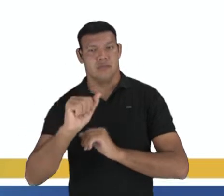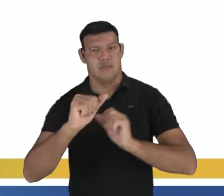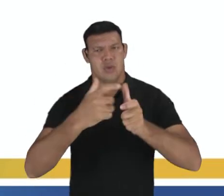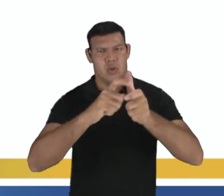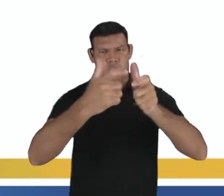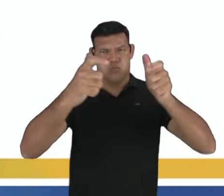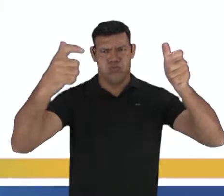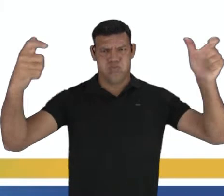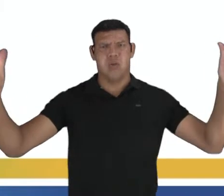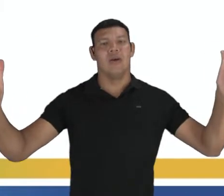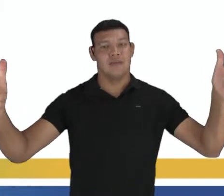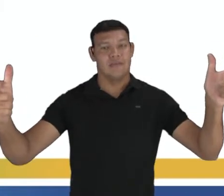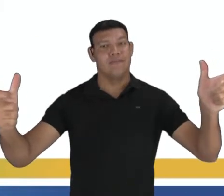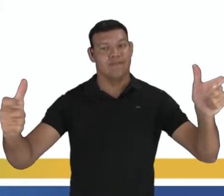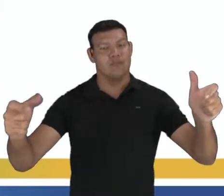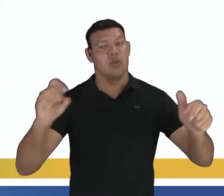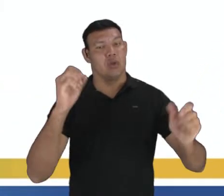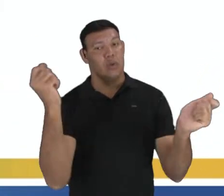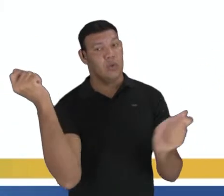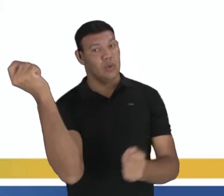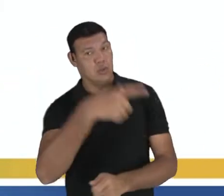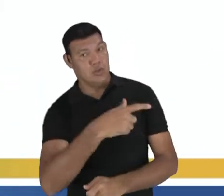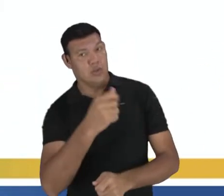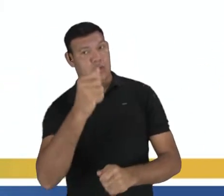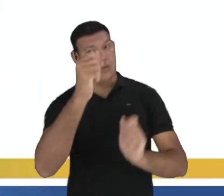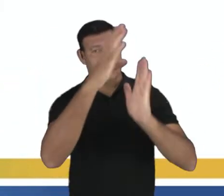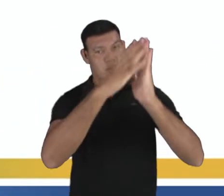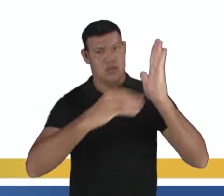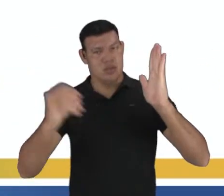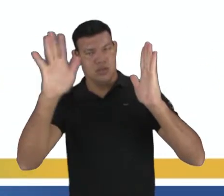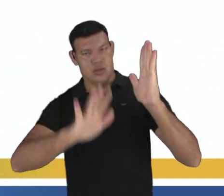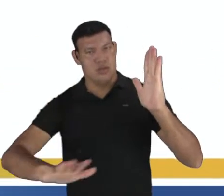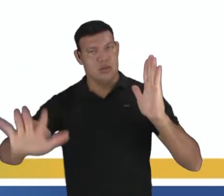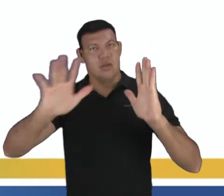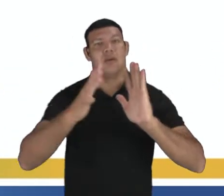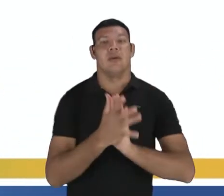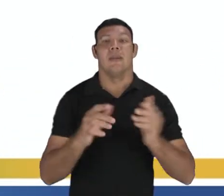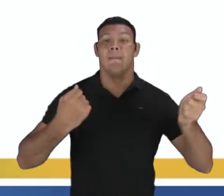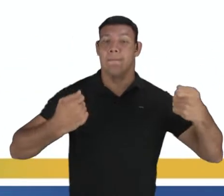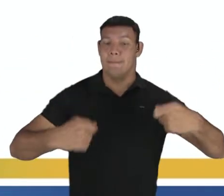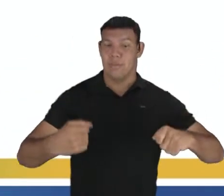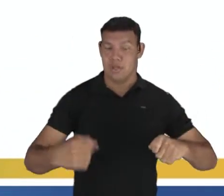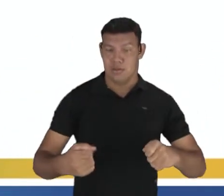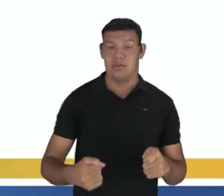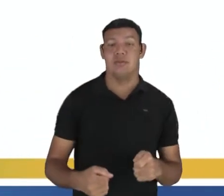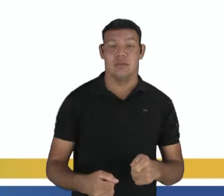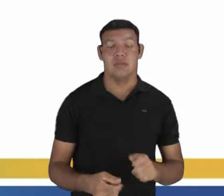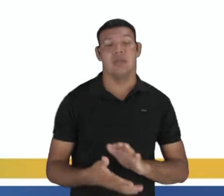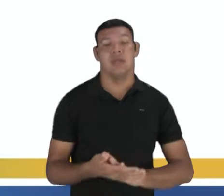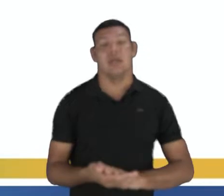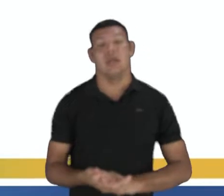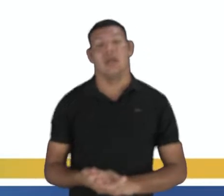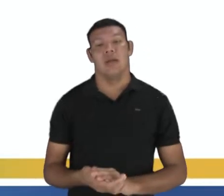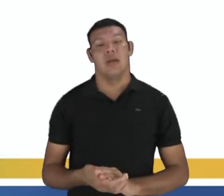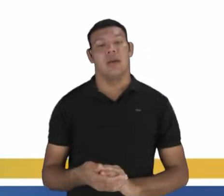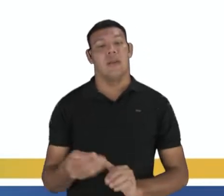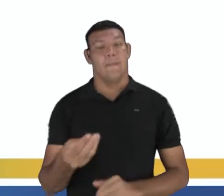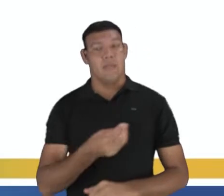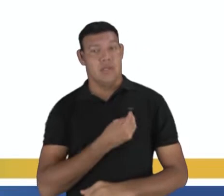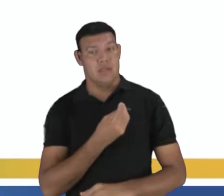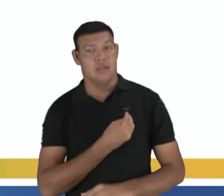o de intertextualidade, enquanto nesta faz-se a necessária a presença de um